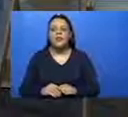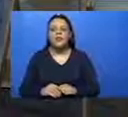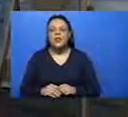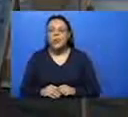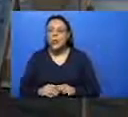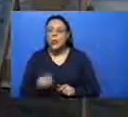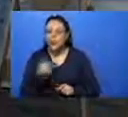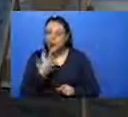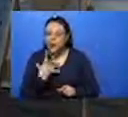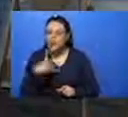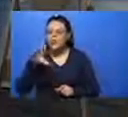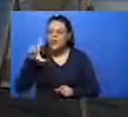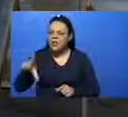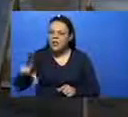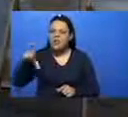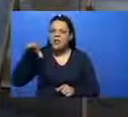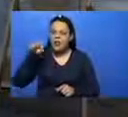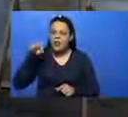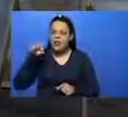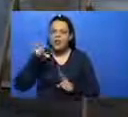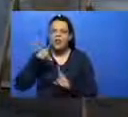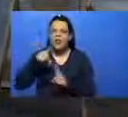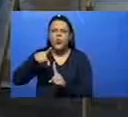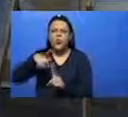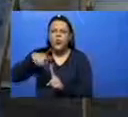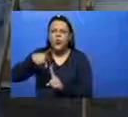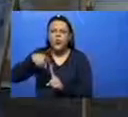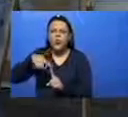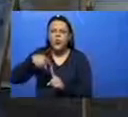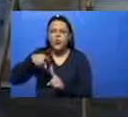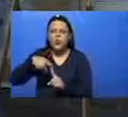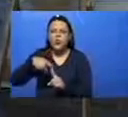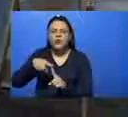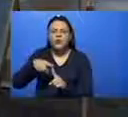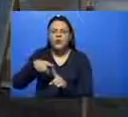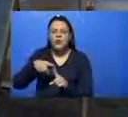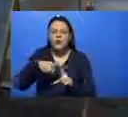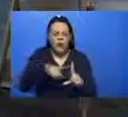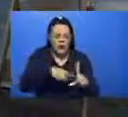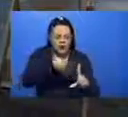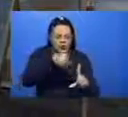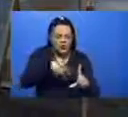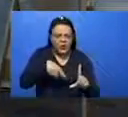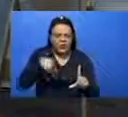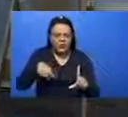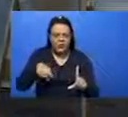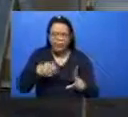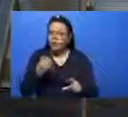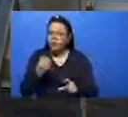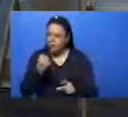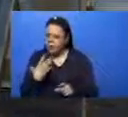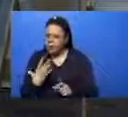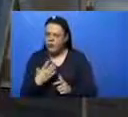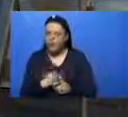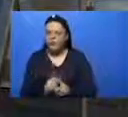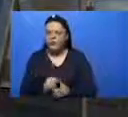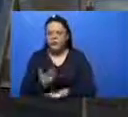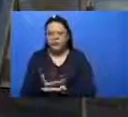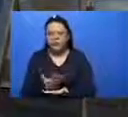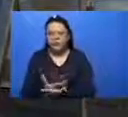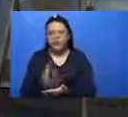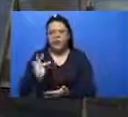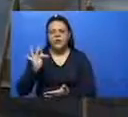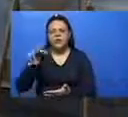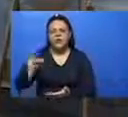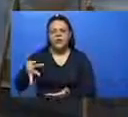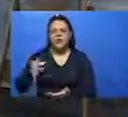diferença na apresentação de dados. Vocês vão aprofundar mais nisso em aulas futuras. Bom, isso que